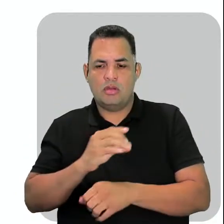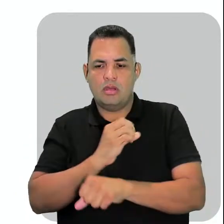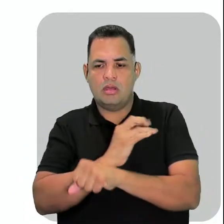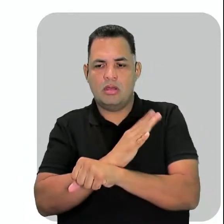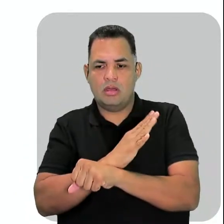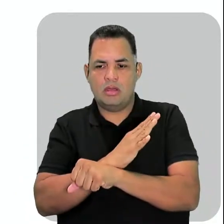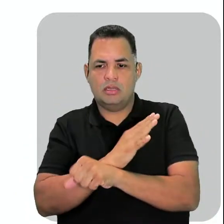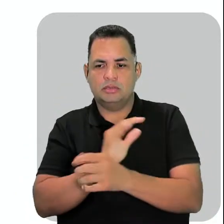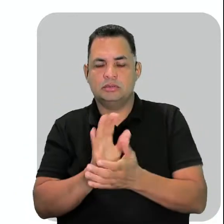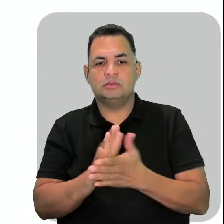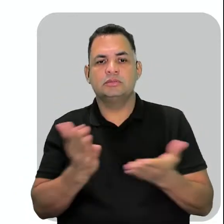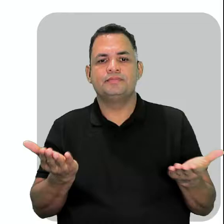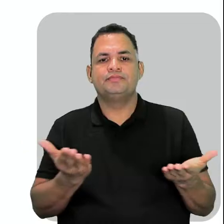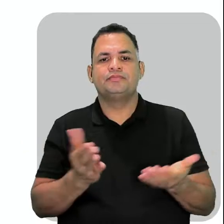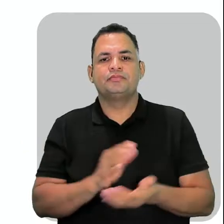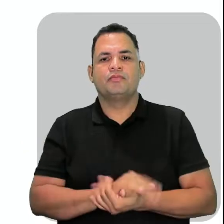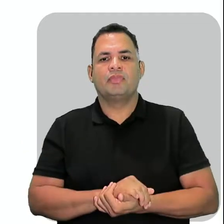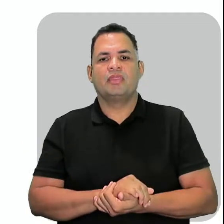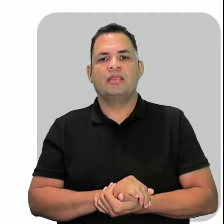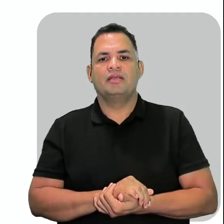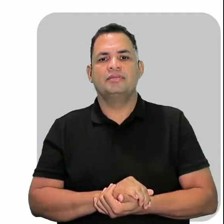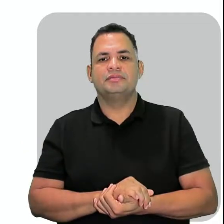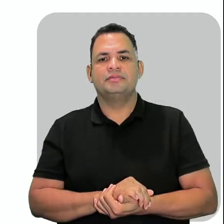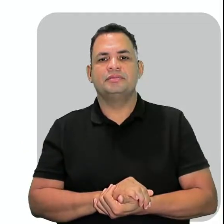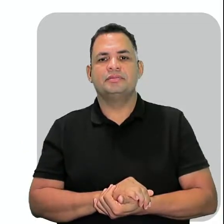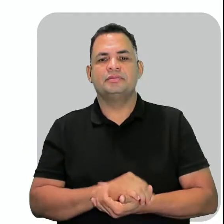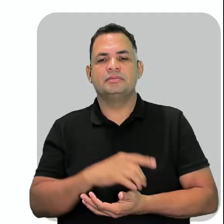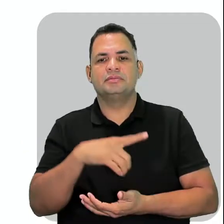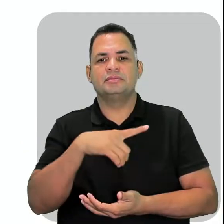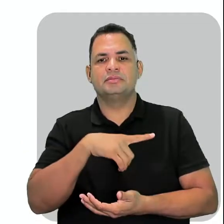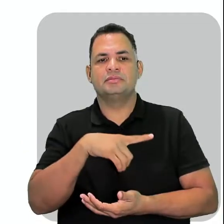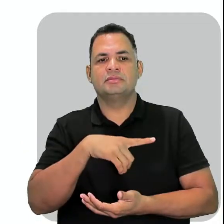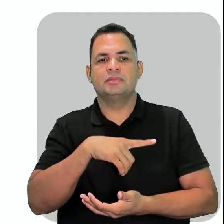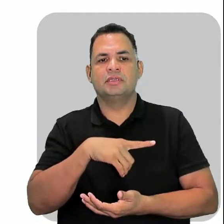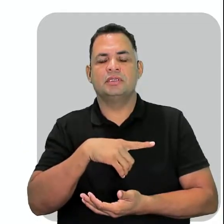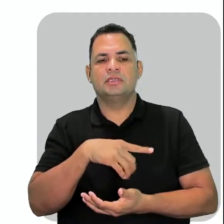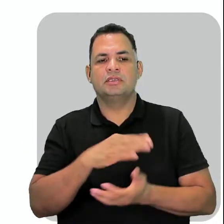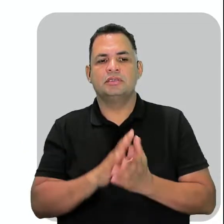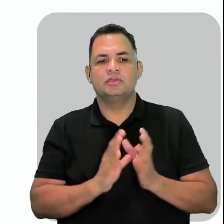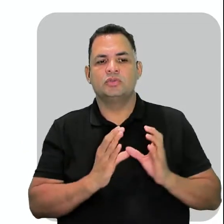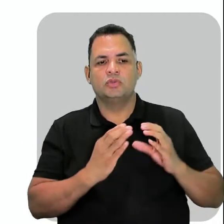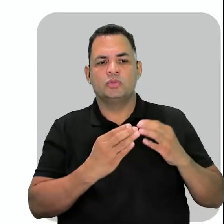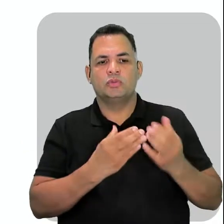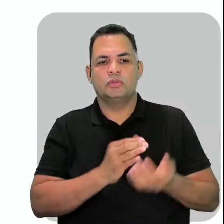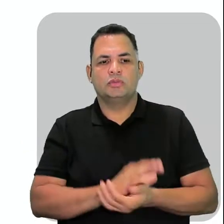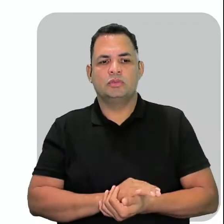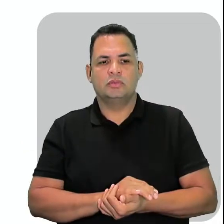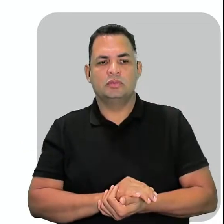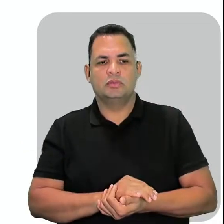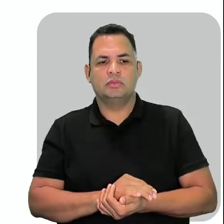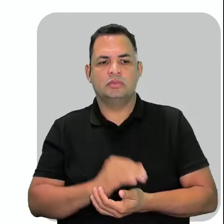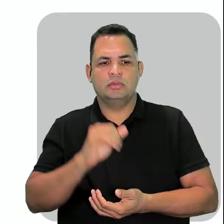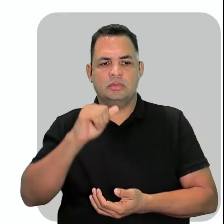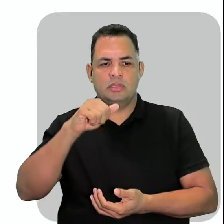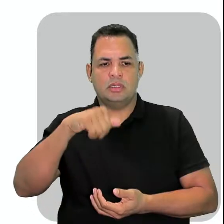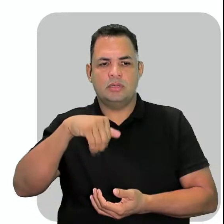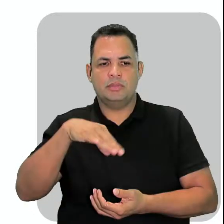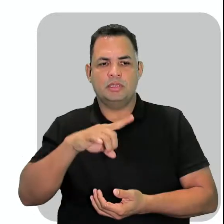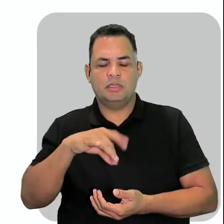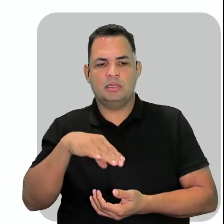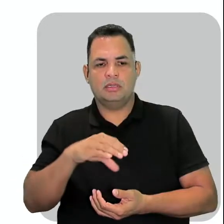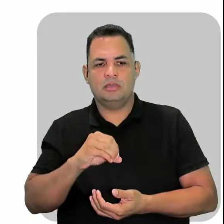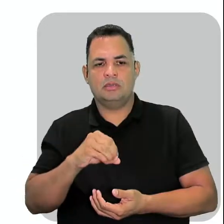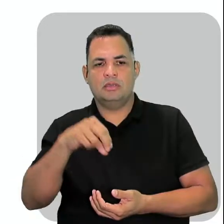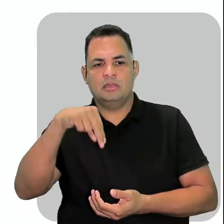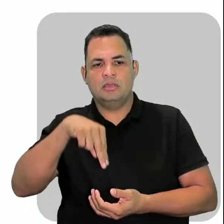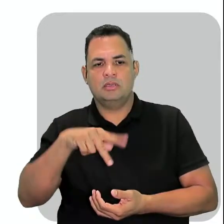de uma proteína, por exemplo, nós temos a presença desses grupos aqui, ó. O grupo amino, que